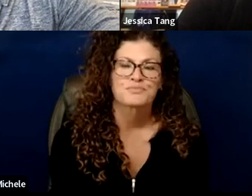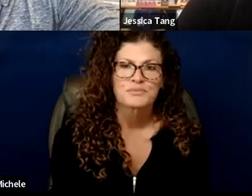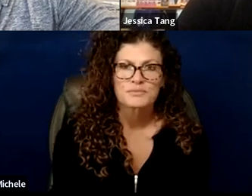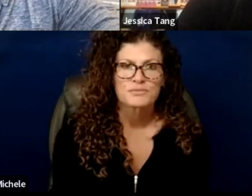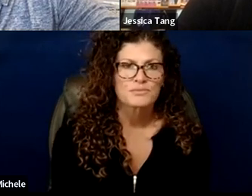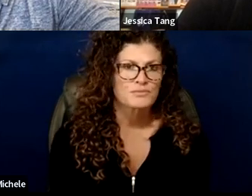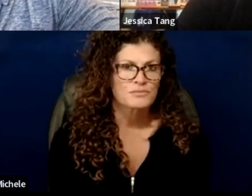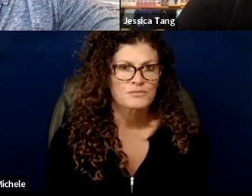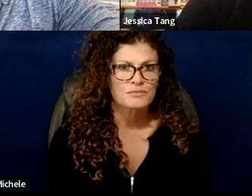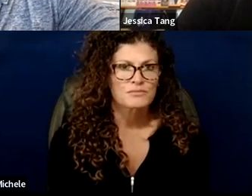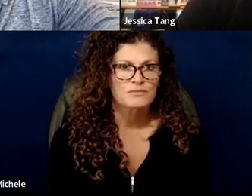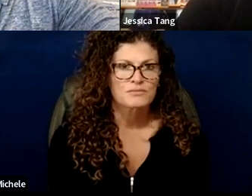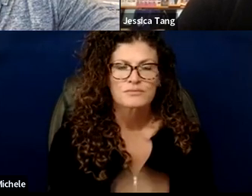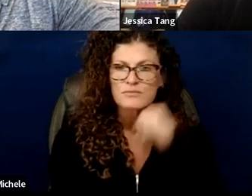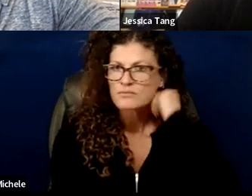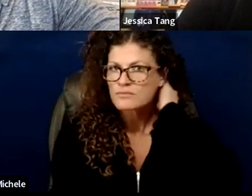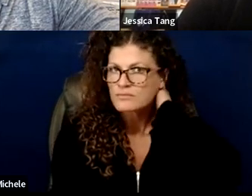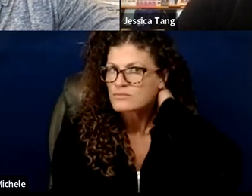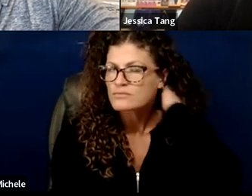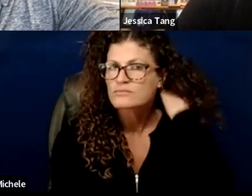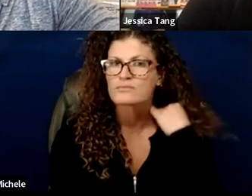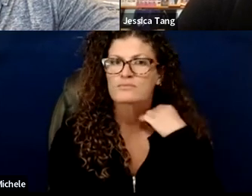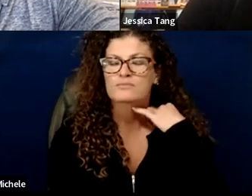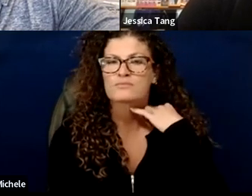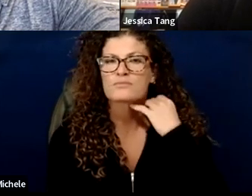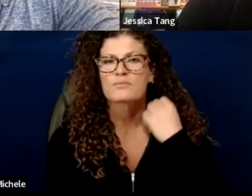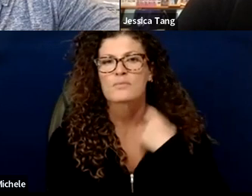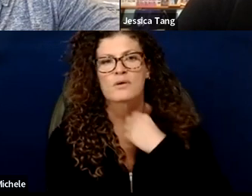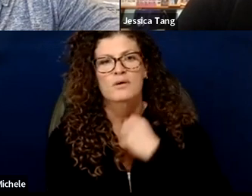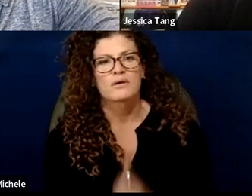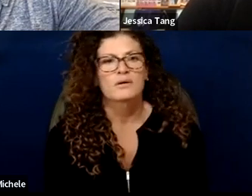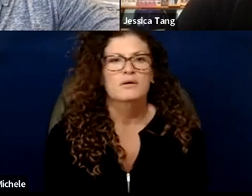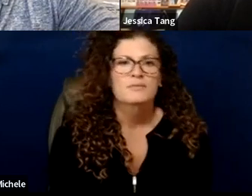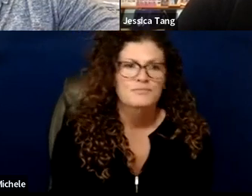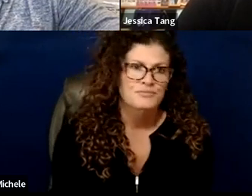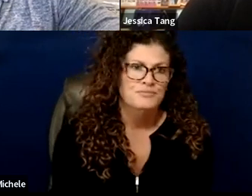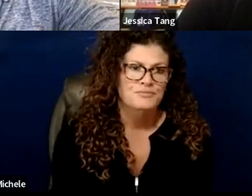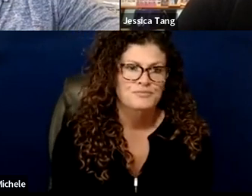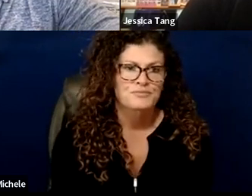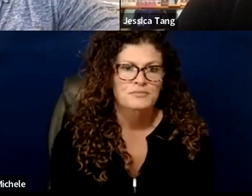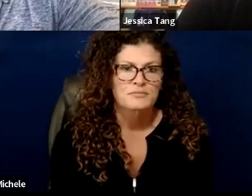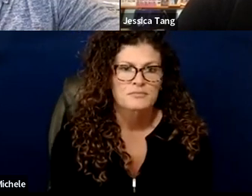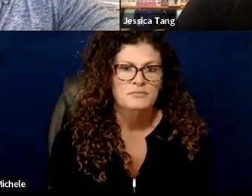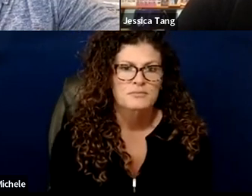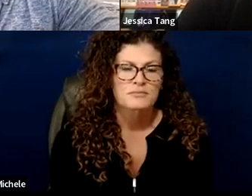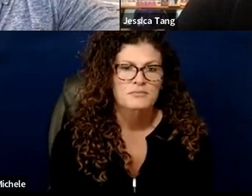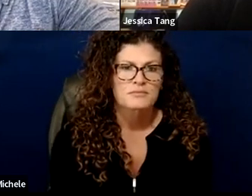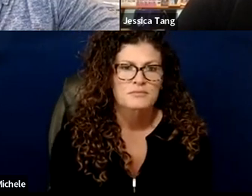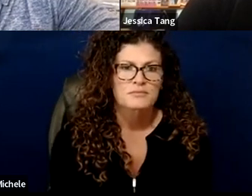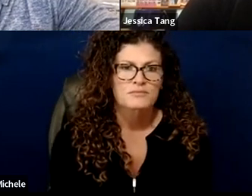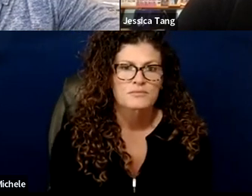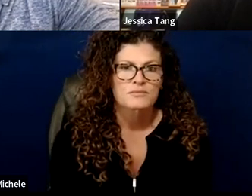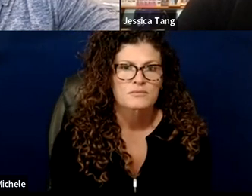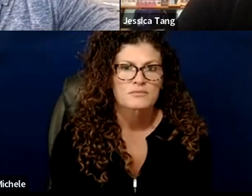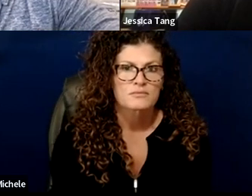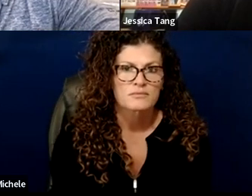deseja ouvir e fazer alguma pergunta em português, vai abaixo no seu celular ou no seu telefone. Aí tem globo embaixo,